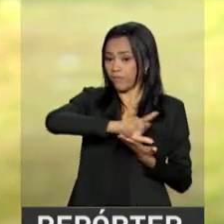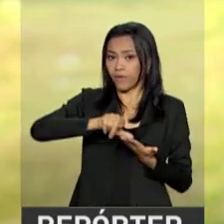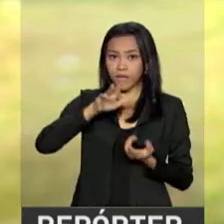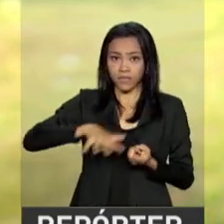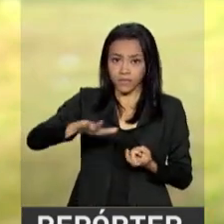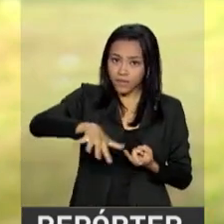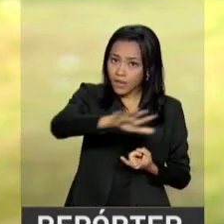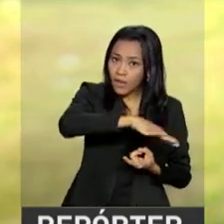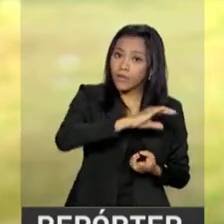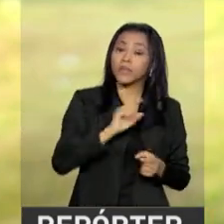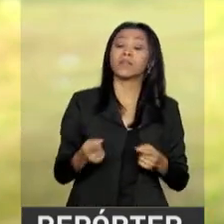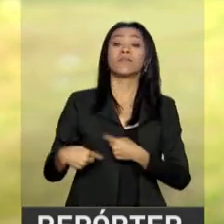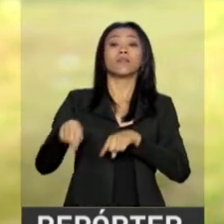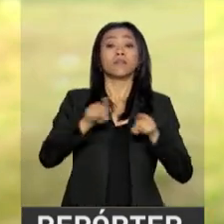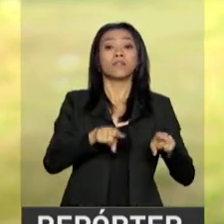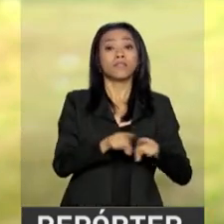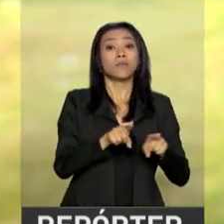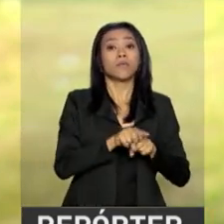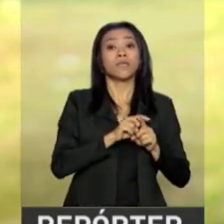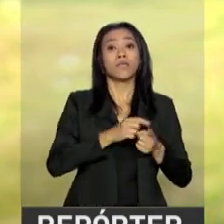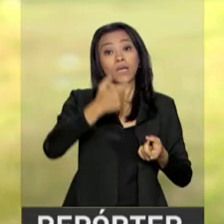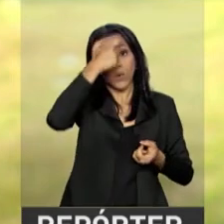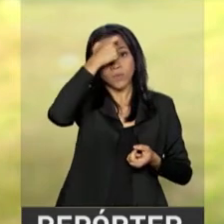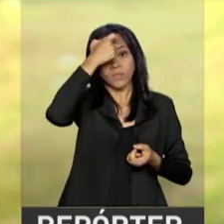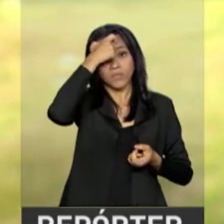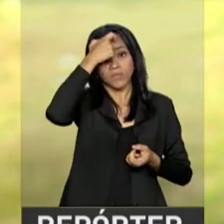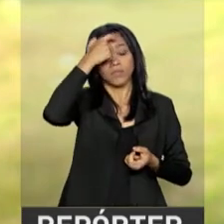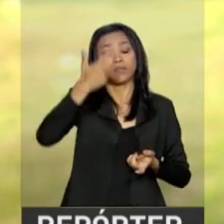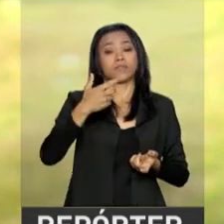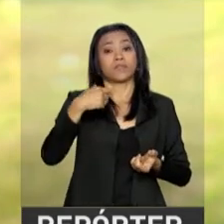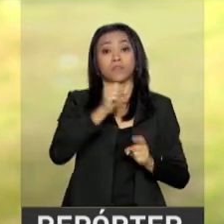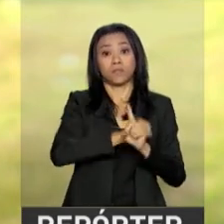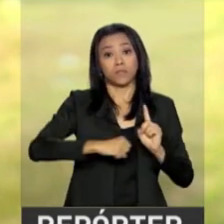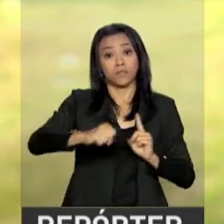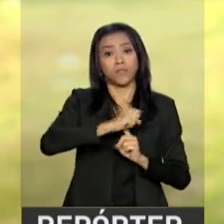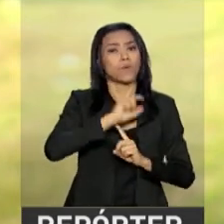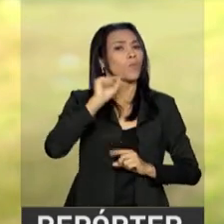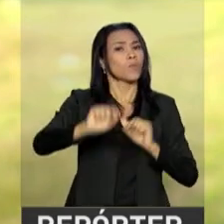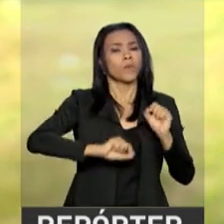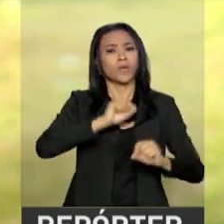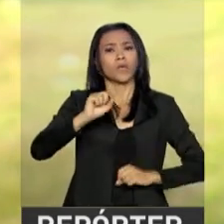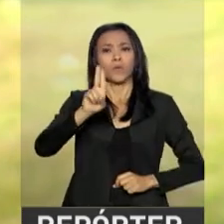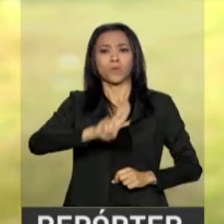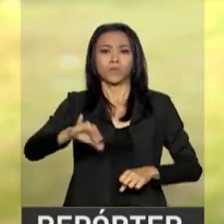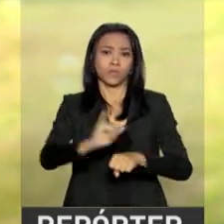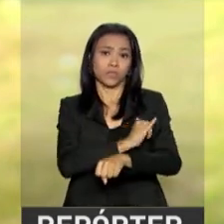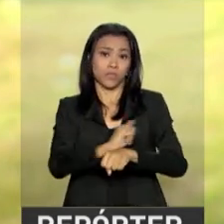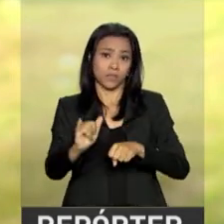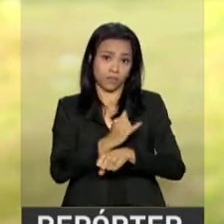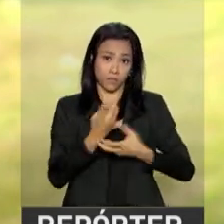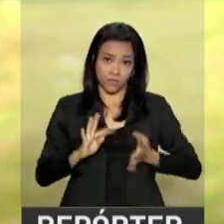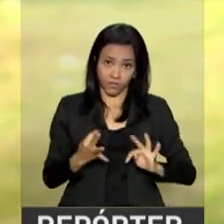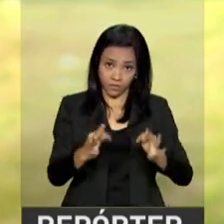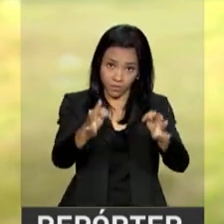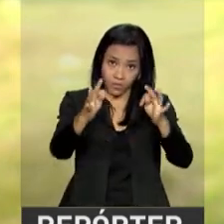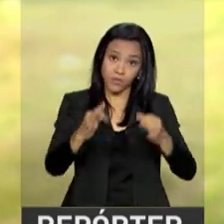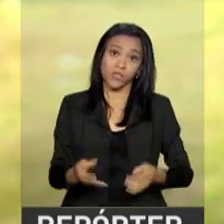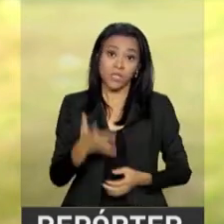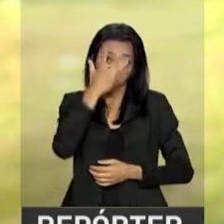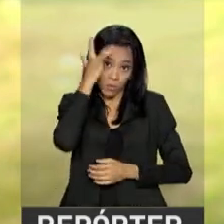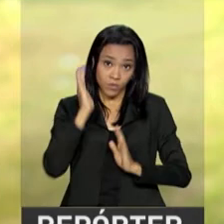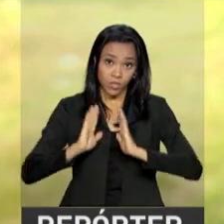e ações para promover a consciência ambiental e social com o uso de ferramentas tecnológicas além dos moradores